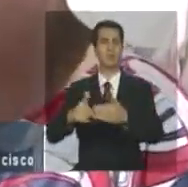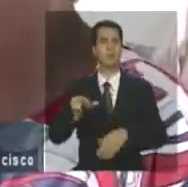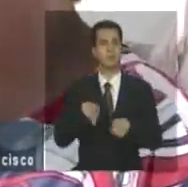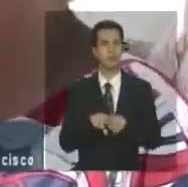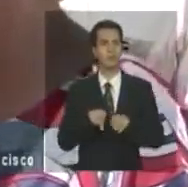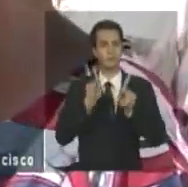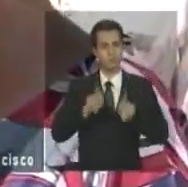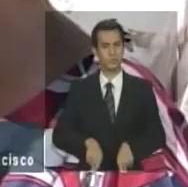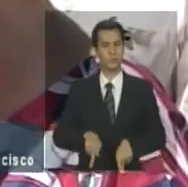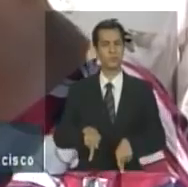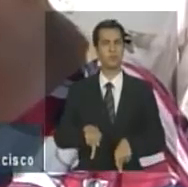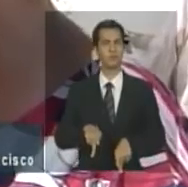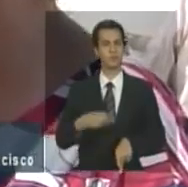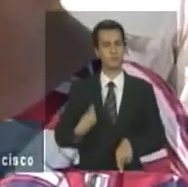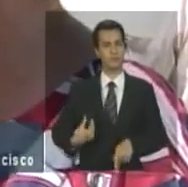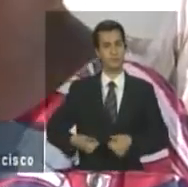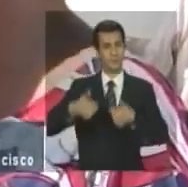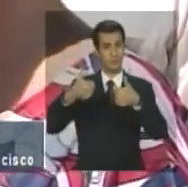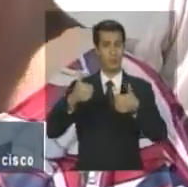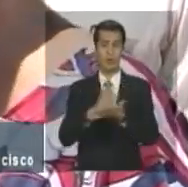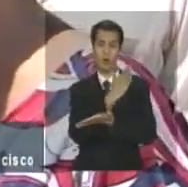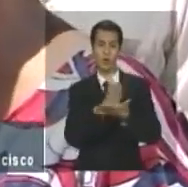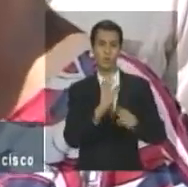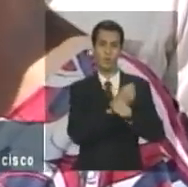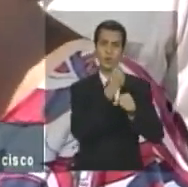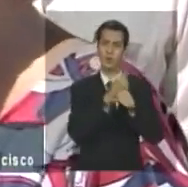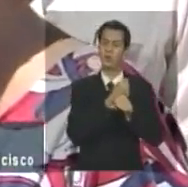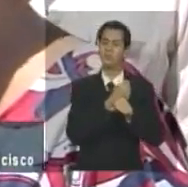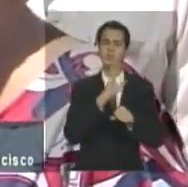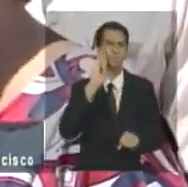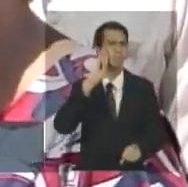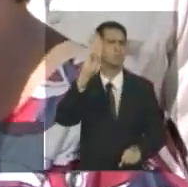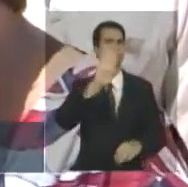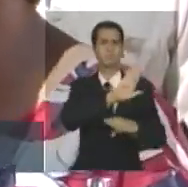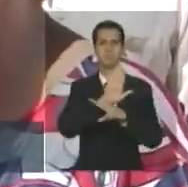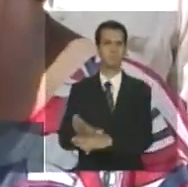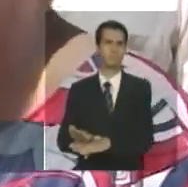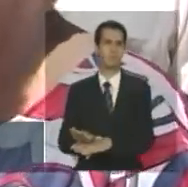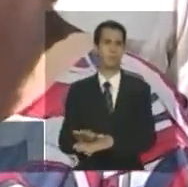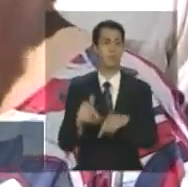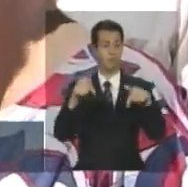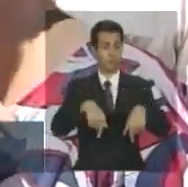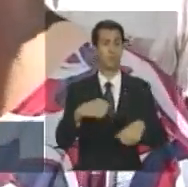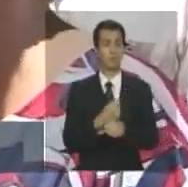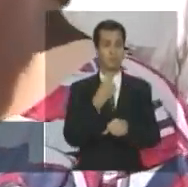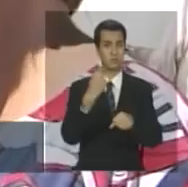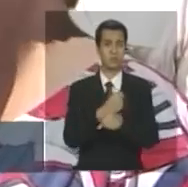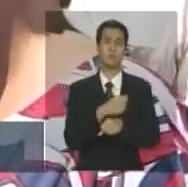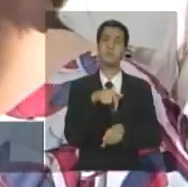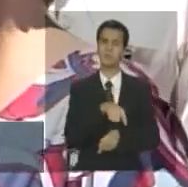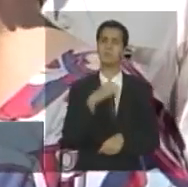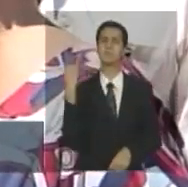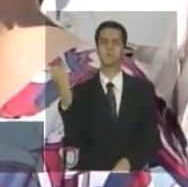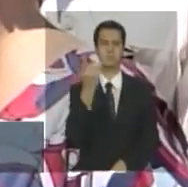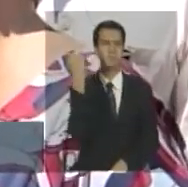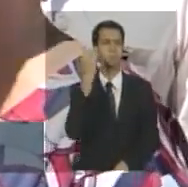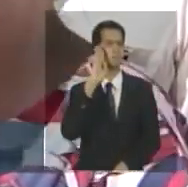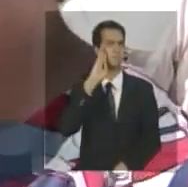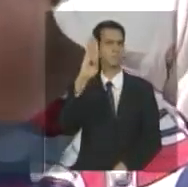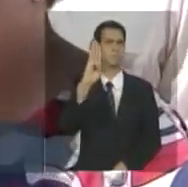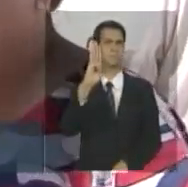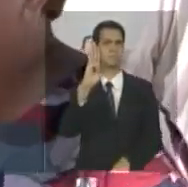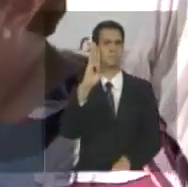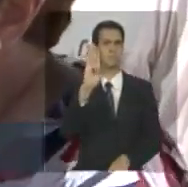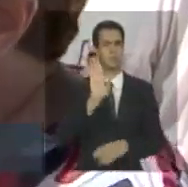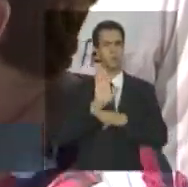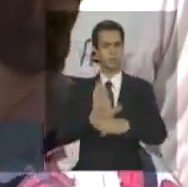vida da população, tem certas obras que são estruturantes, são prioritárias. Essa é uma obra estruturante e prioritária para o Nordeste.